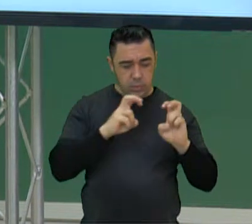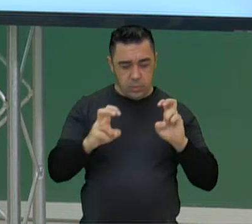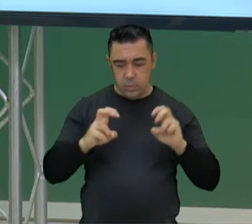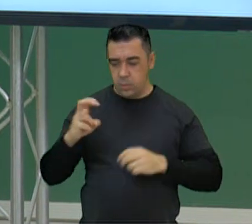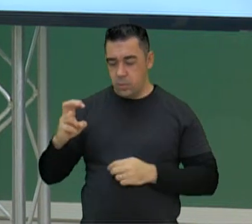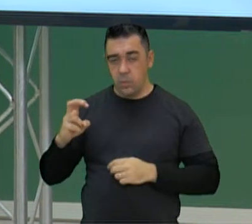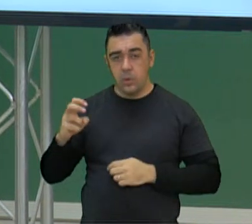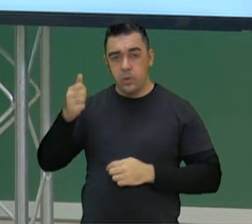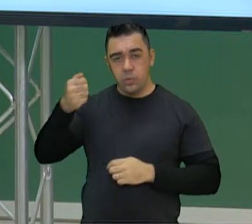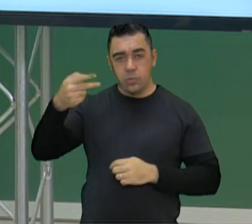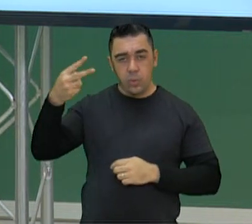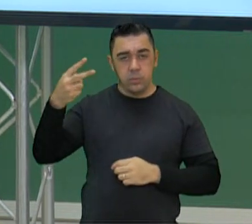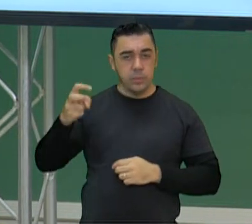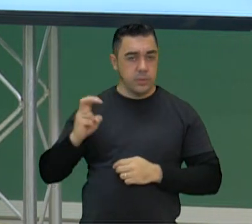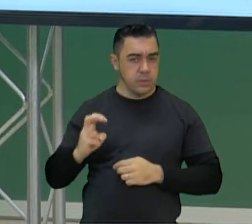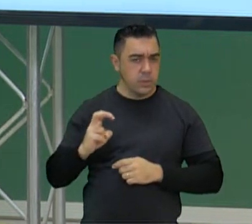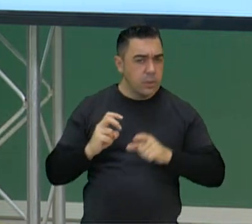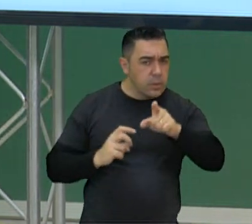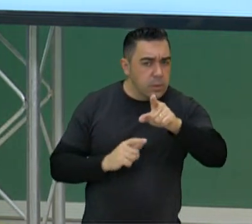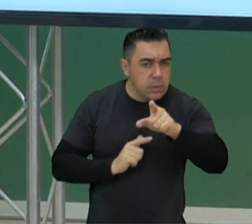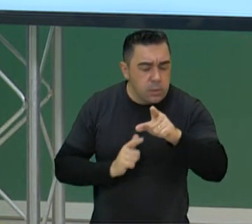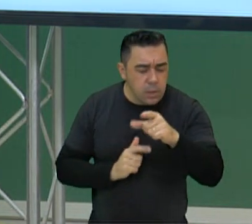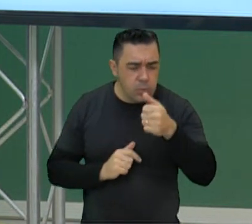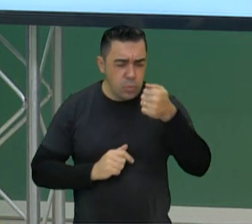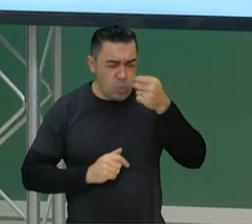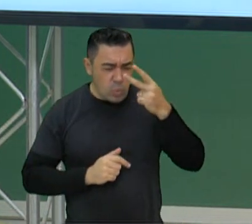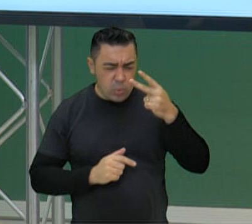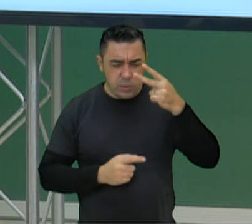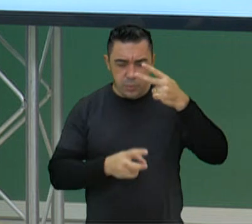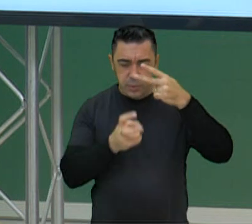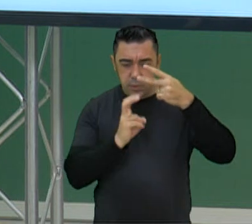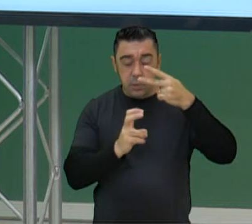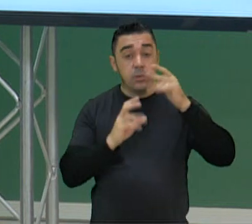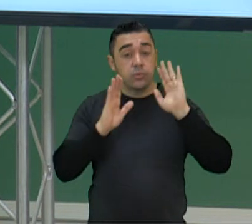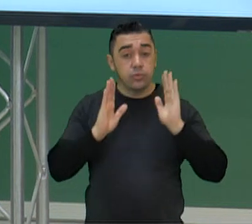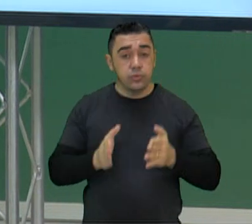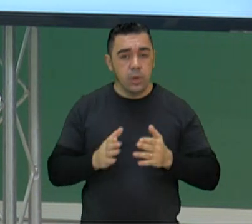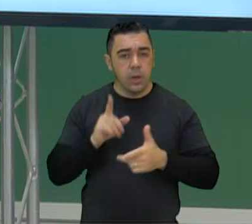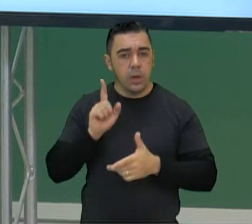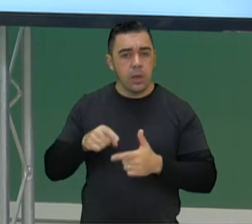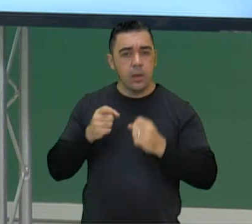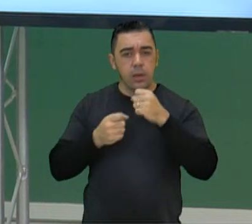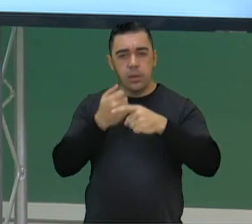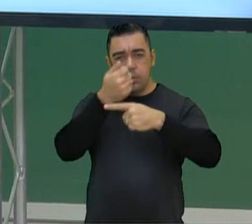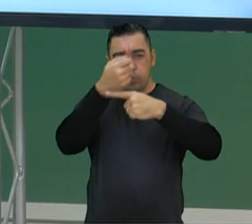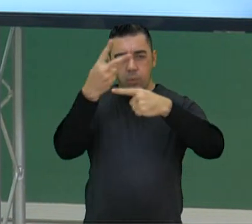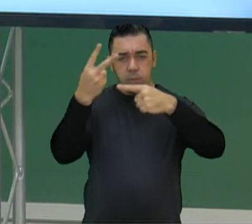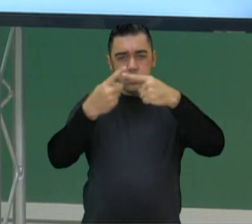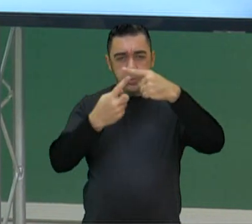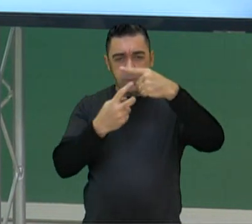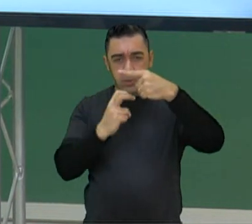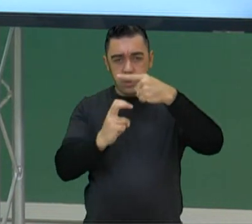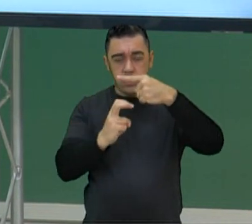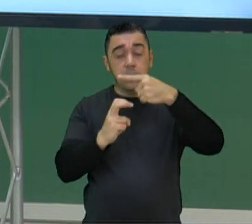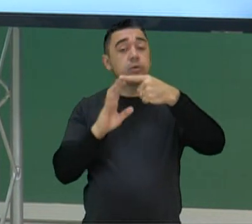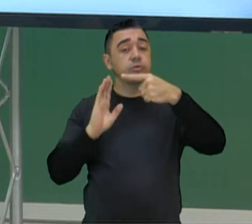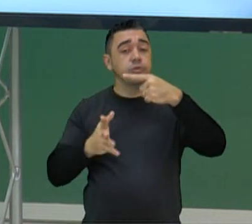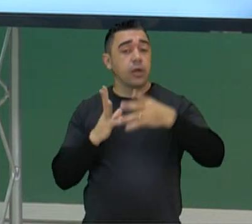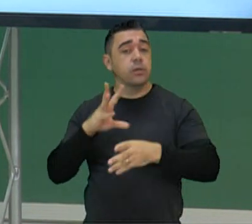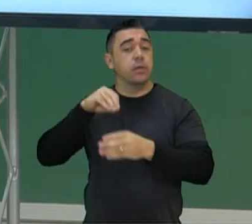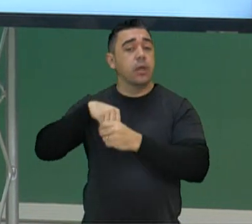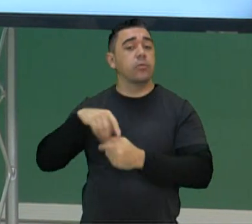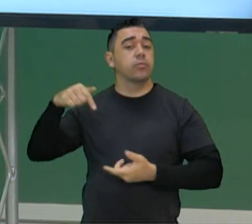sobre 5. Então, se você tem 12 sobre 5, ele já é uma fração, ele já está contido nos